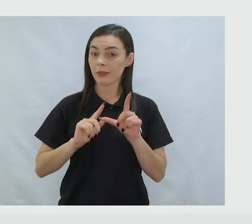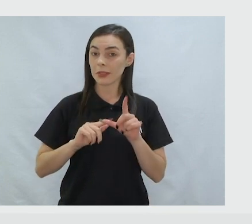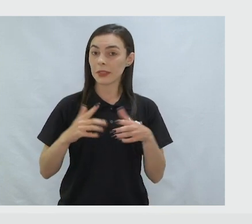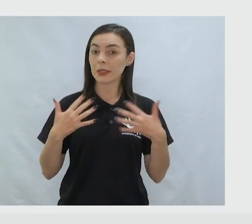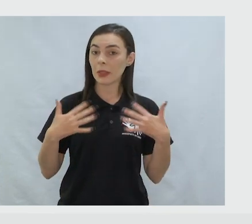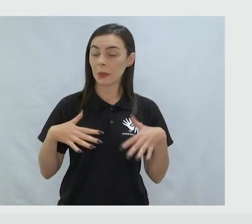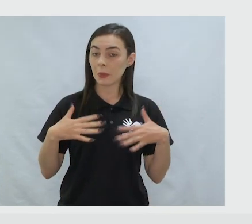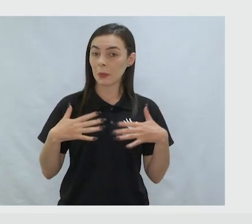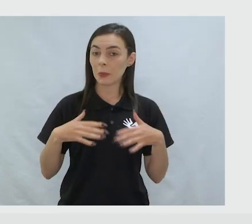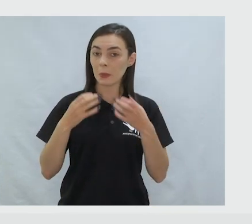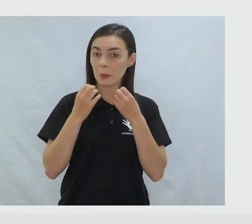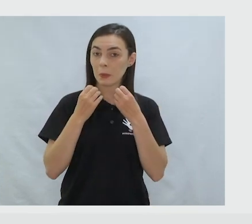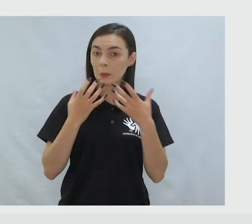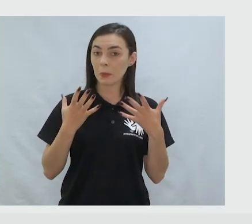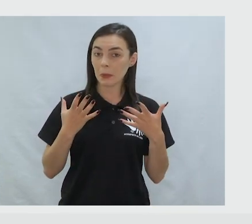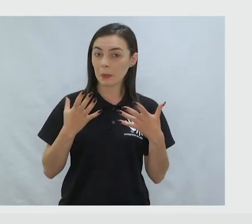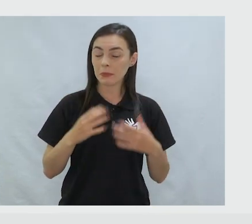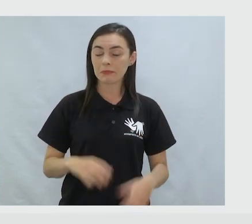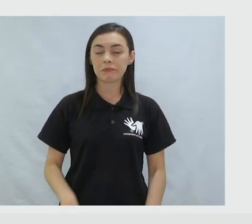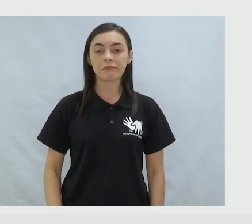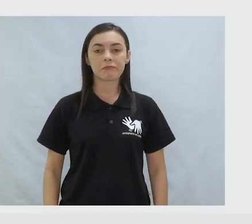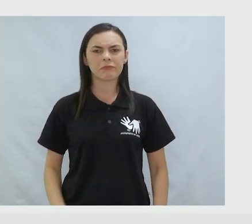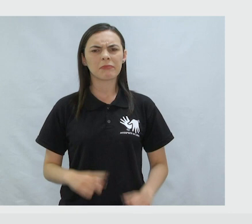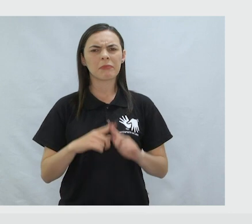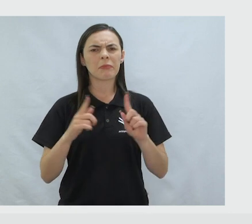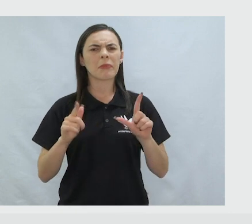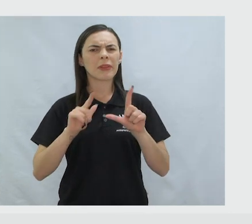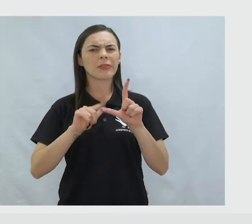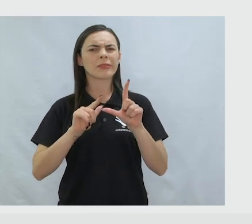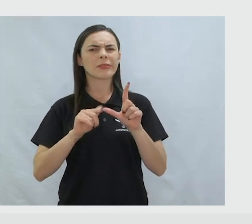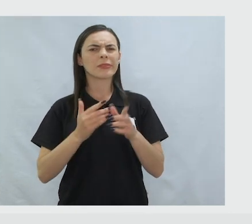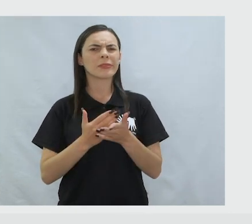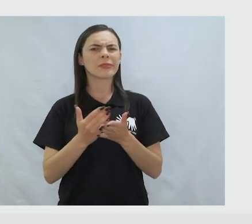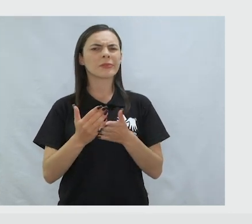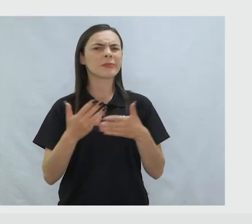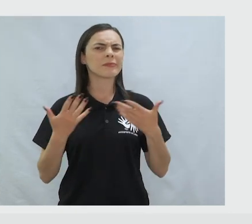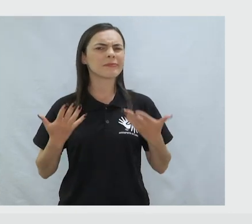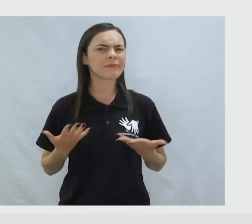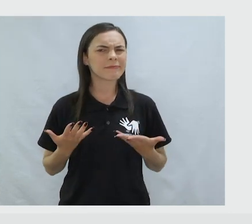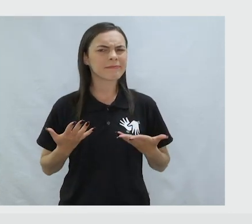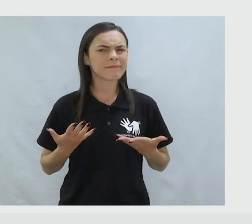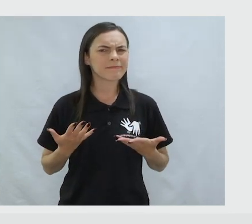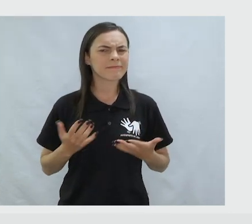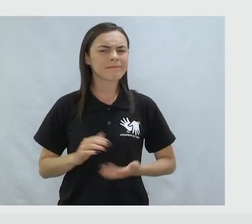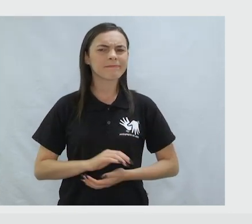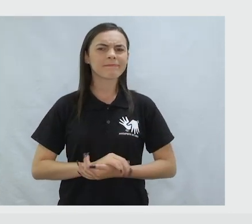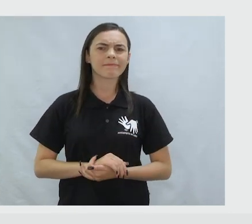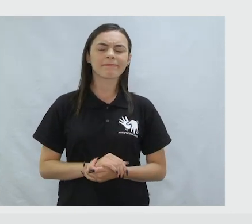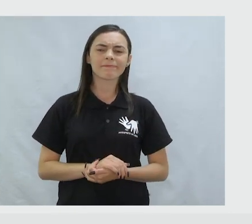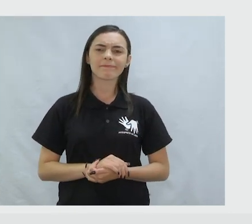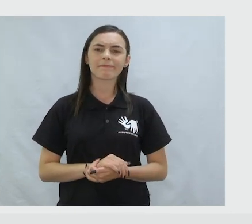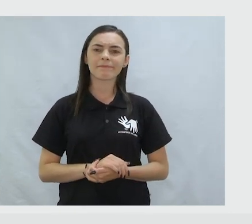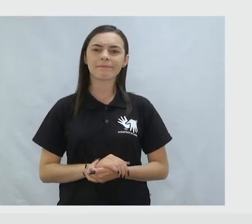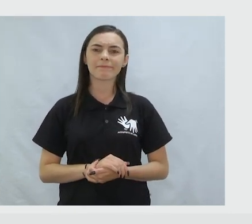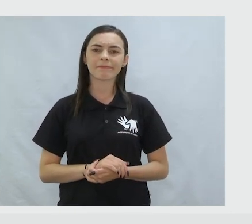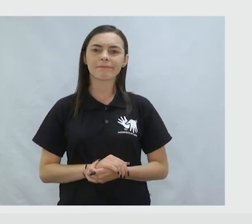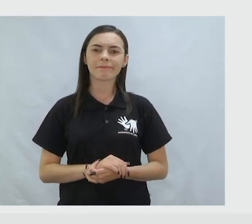quatro letras. Muito bem. Mas qual que era a letra inicial mesmo? Olhe lá.